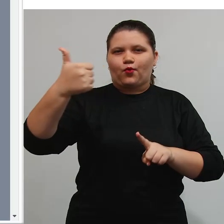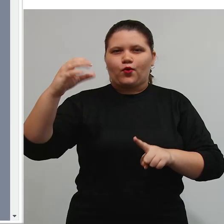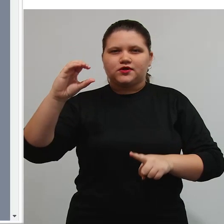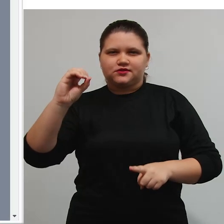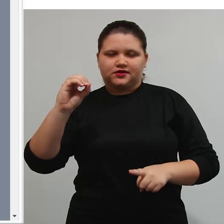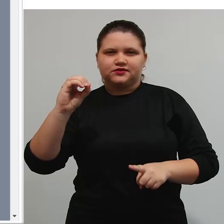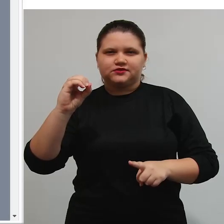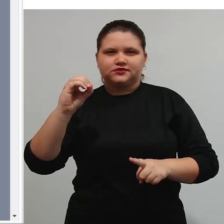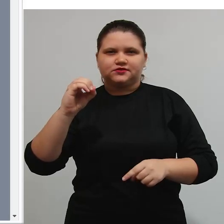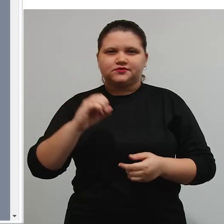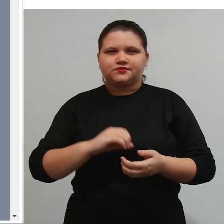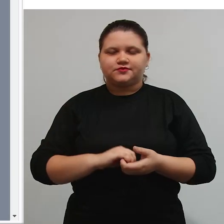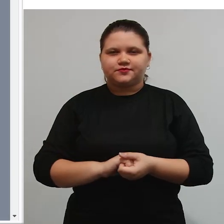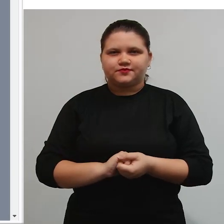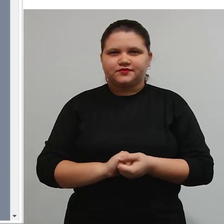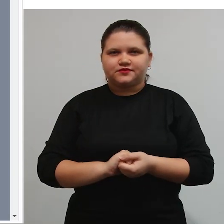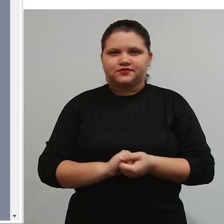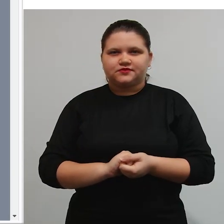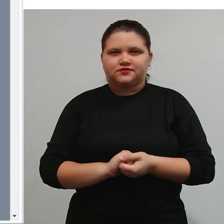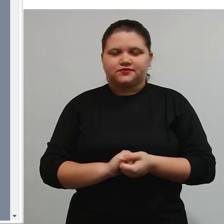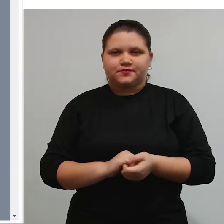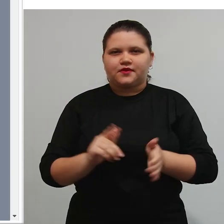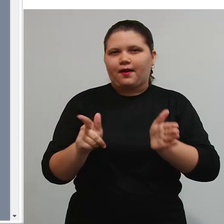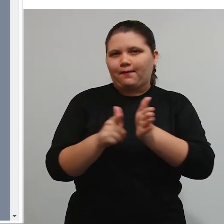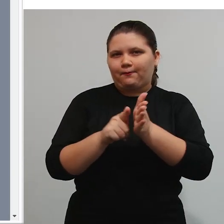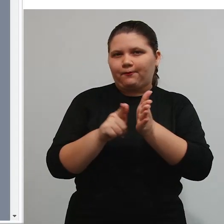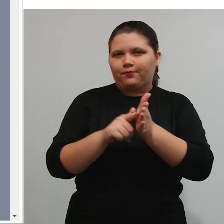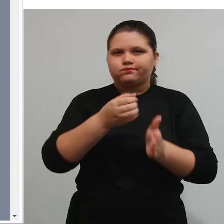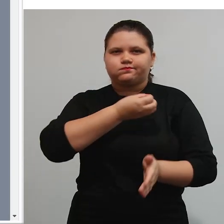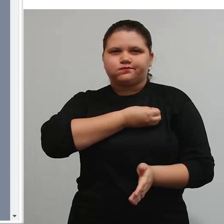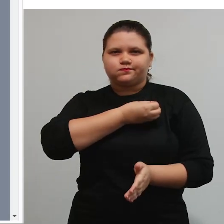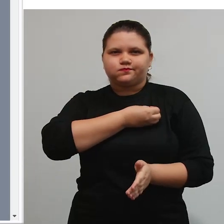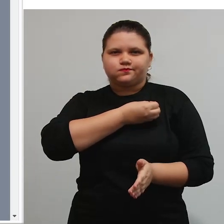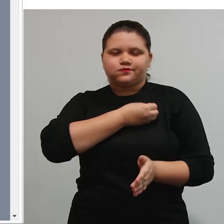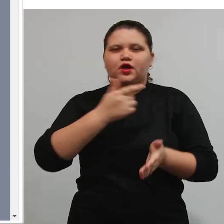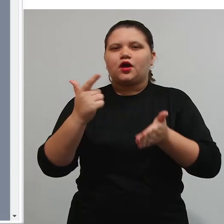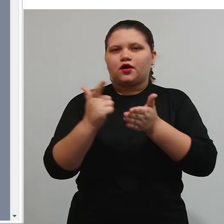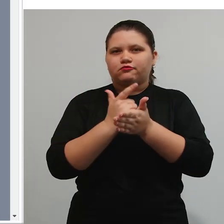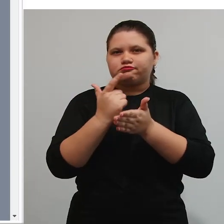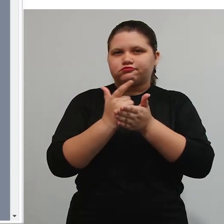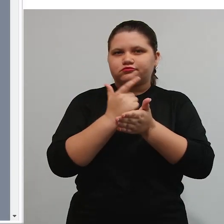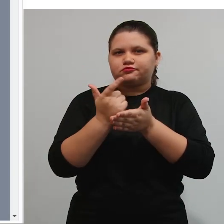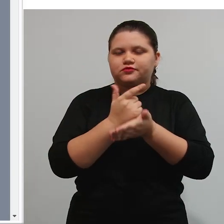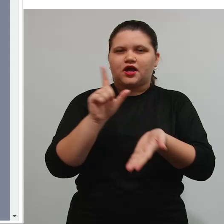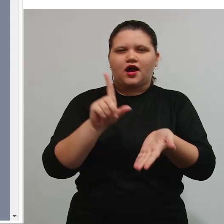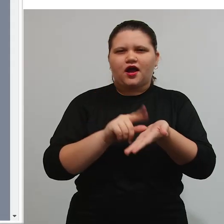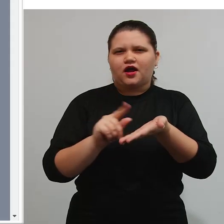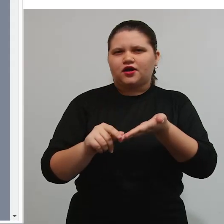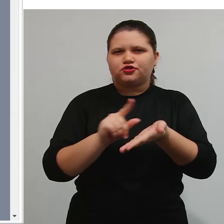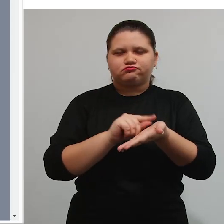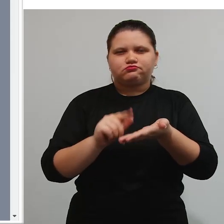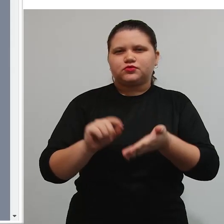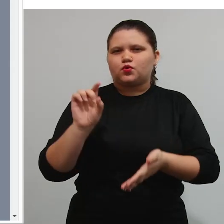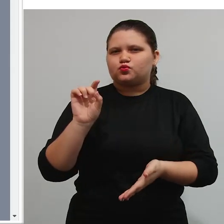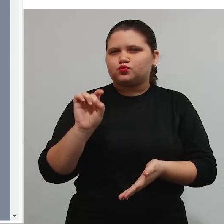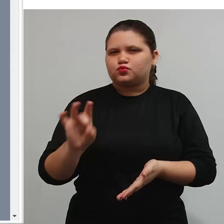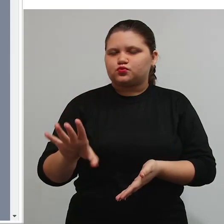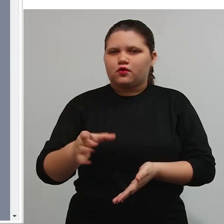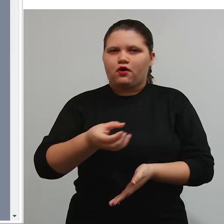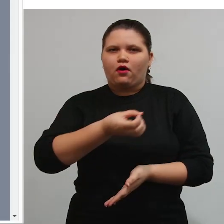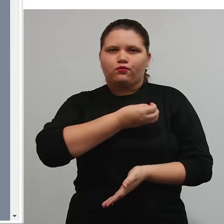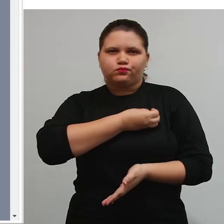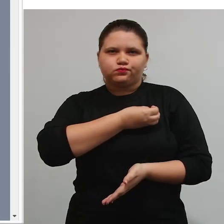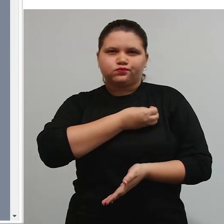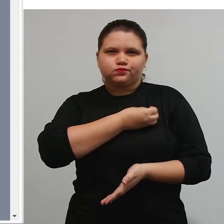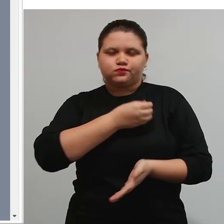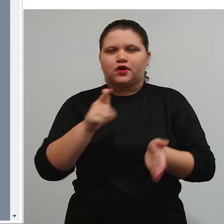o número da página do livro, se for livro. Se for um artigo, só o número da página, ou